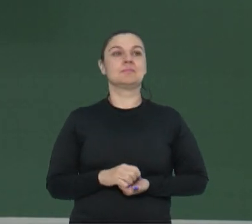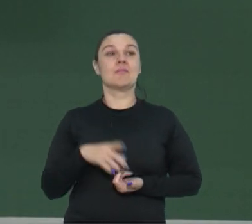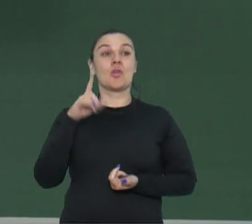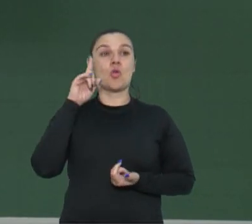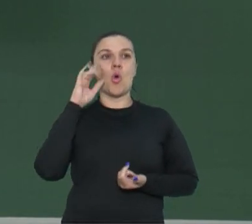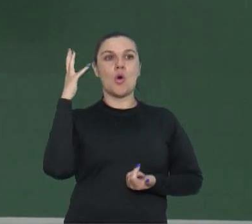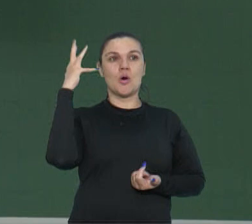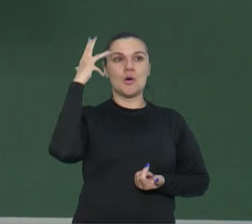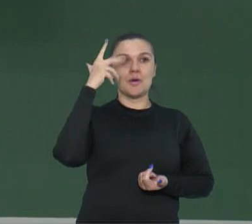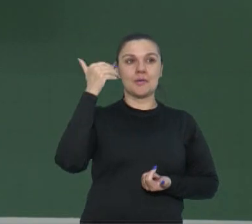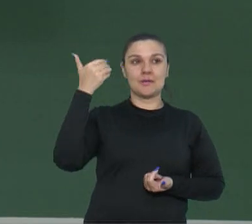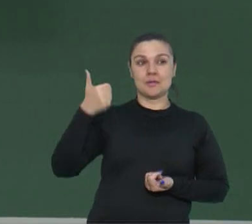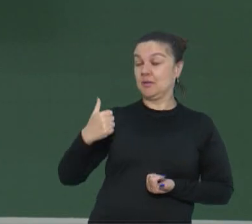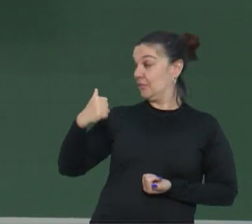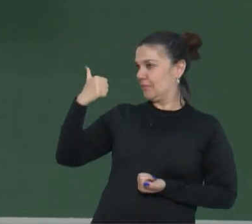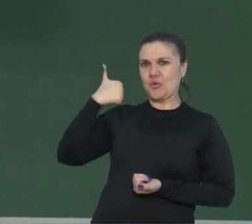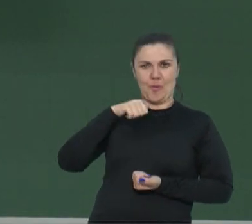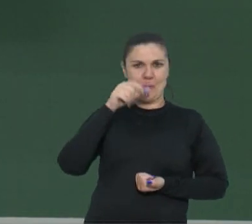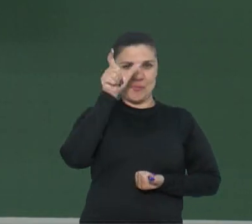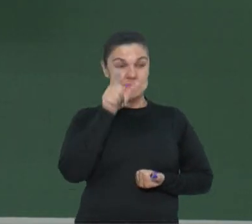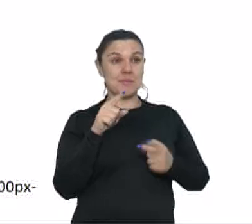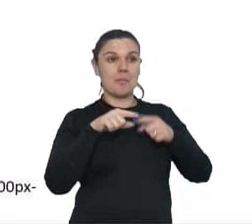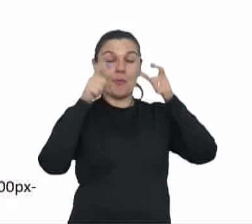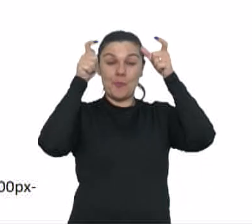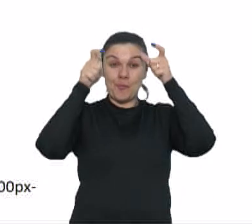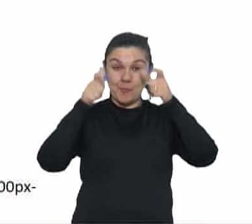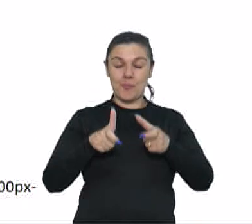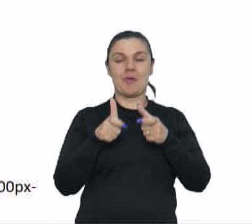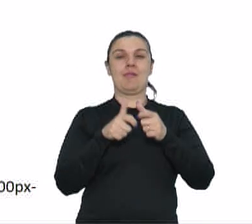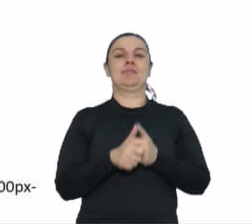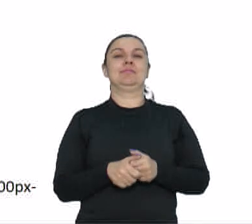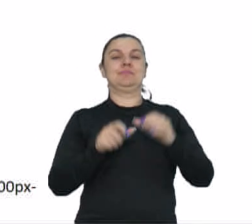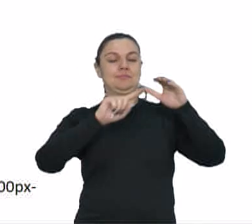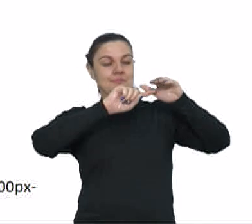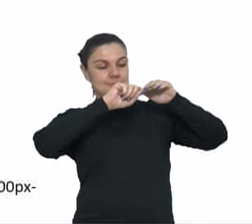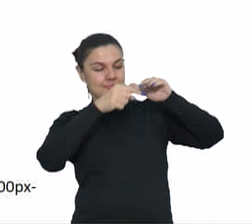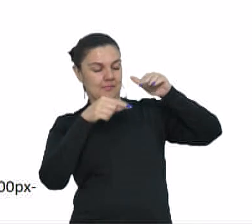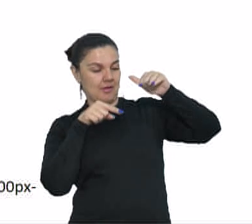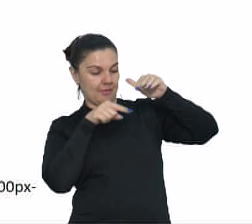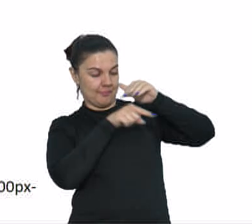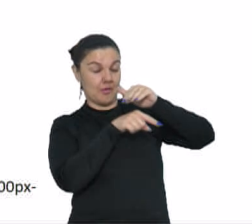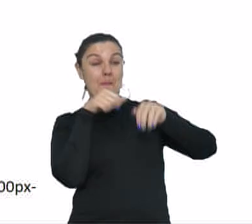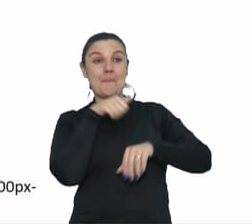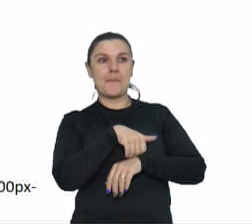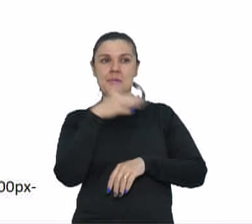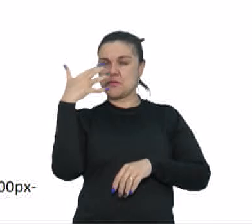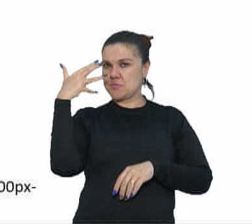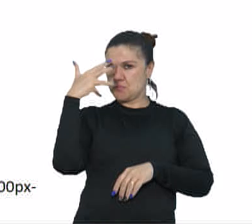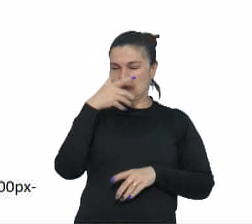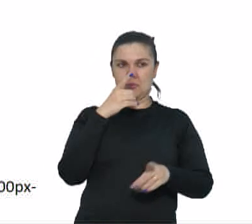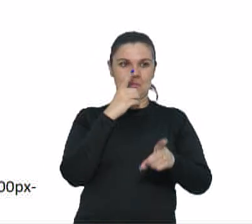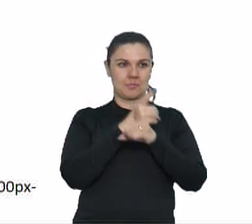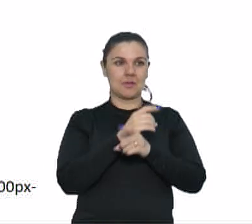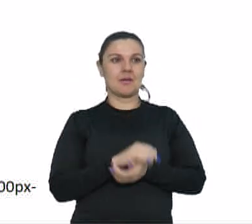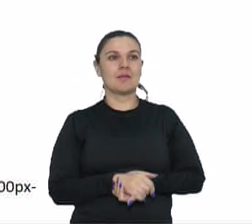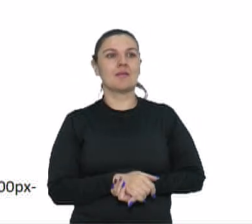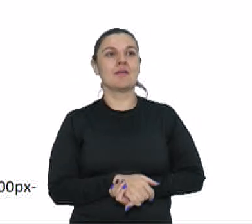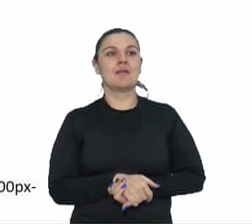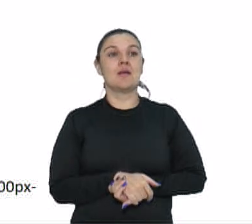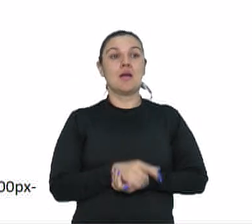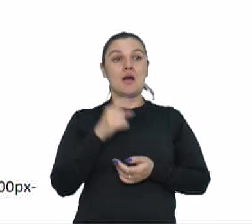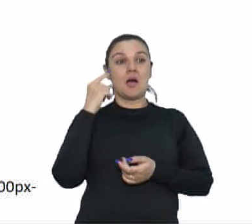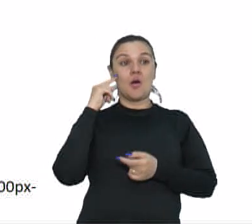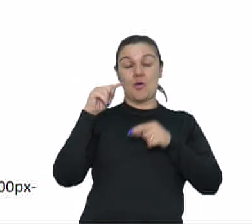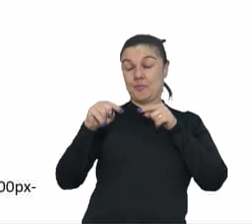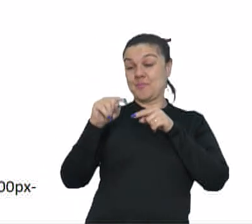só que imagem bonita. Não pela moça, pela caverna. Perfeito? Foi uma imagem mais legal que eu tinha disponível lá. Estamos falando aqui da